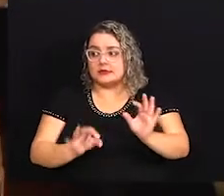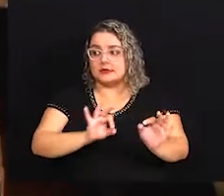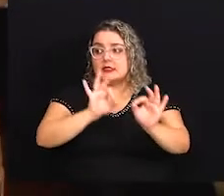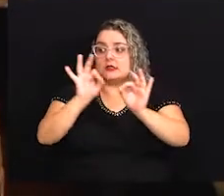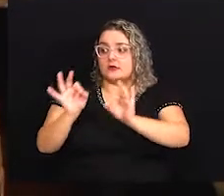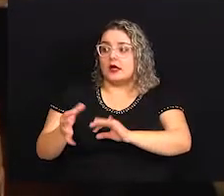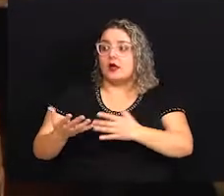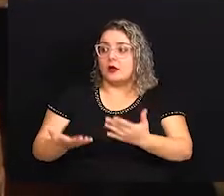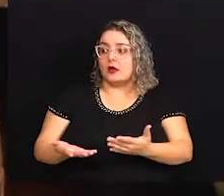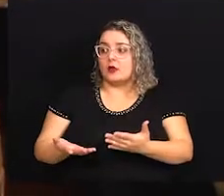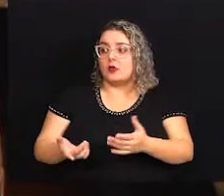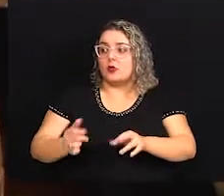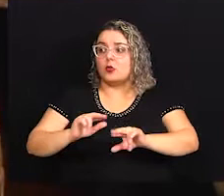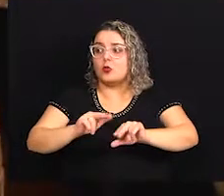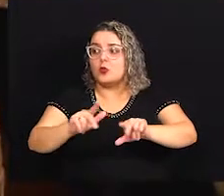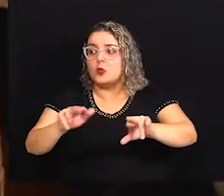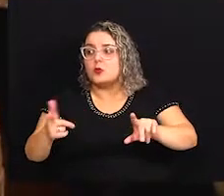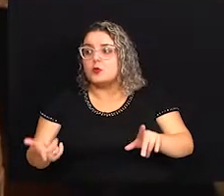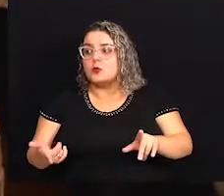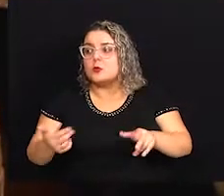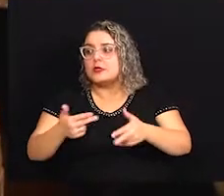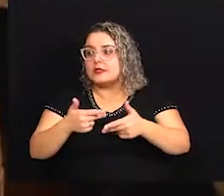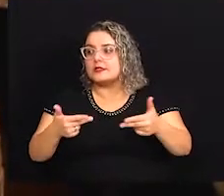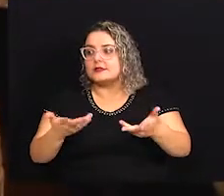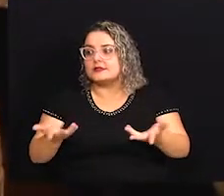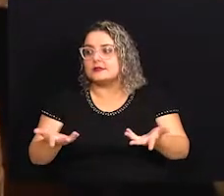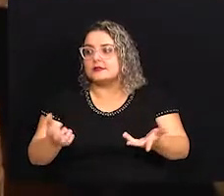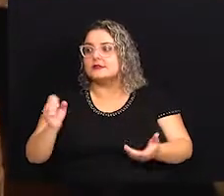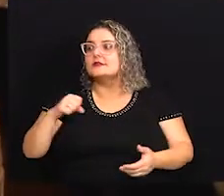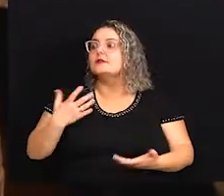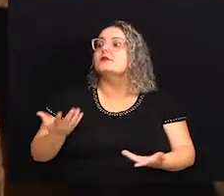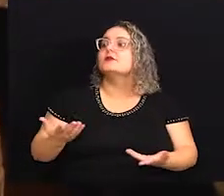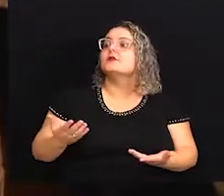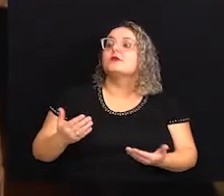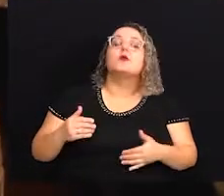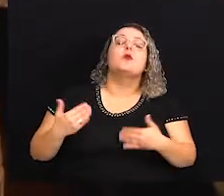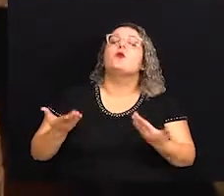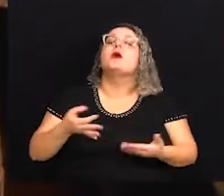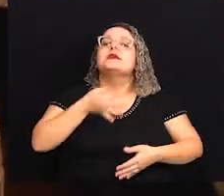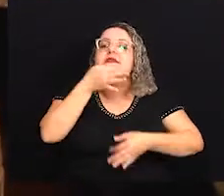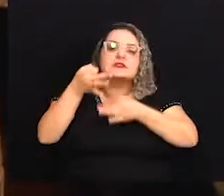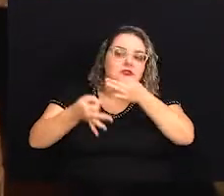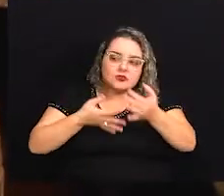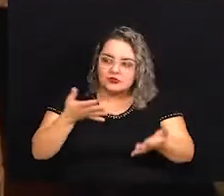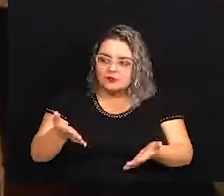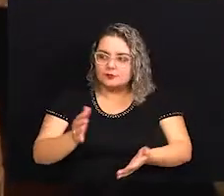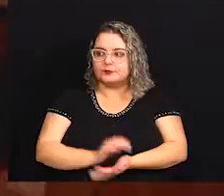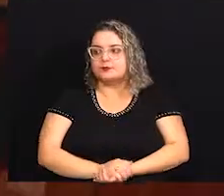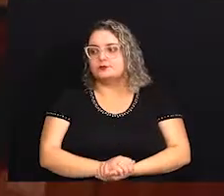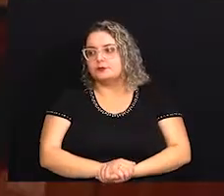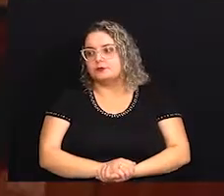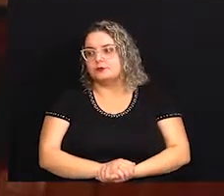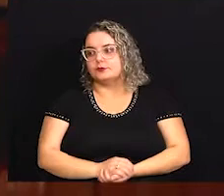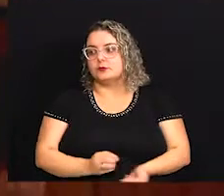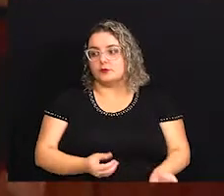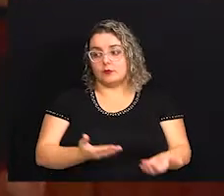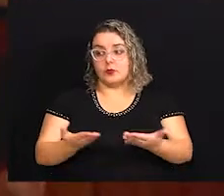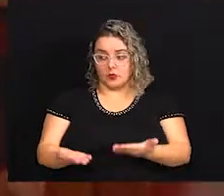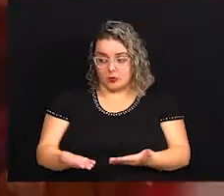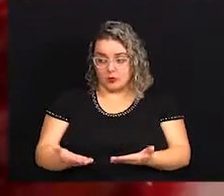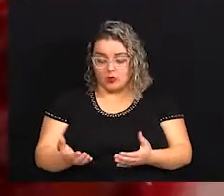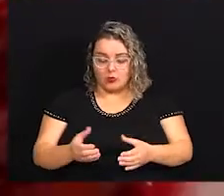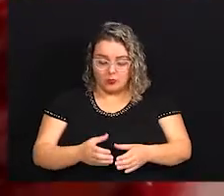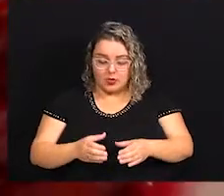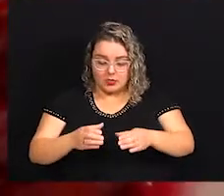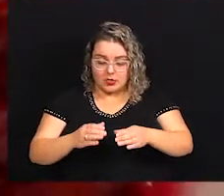vai acompanhar ela com várias coisinhas, né? Sim. Quais são as sugestões aqui? Tá, a gente serve